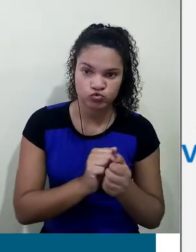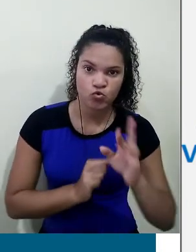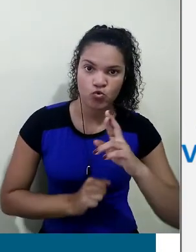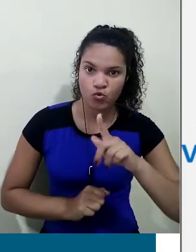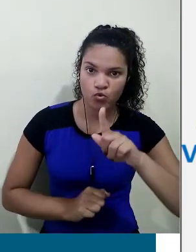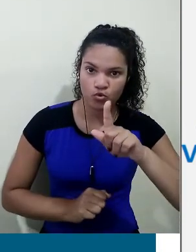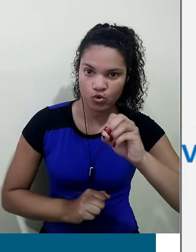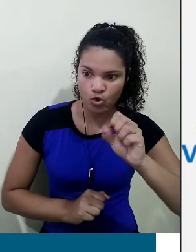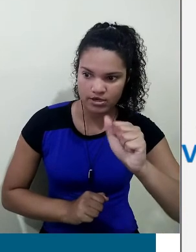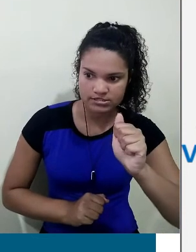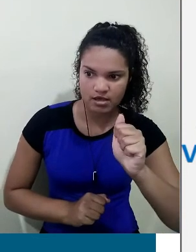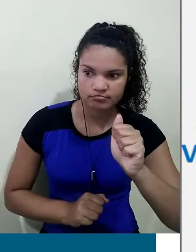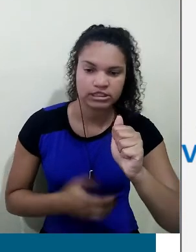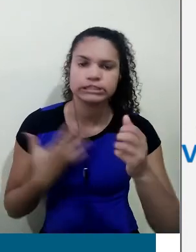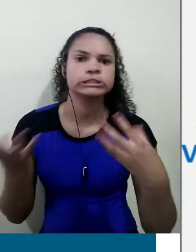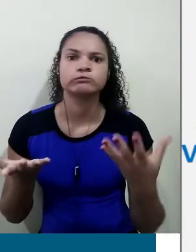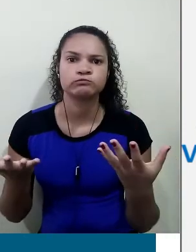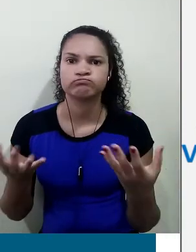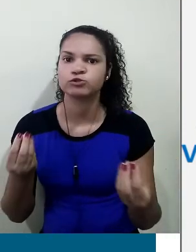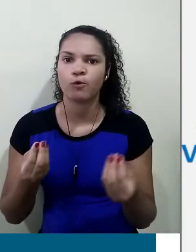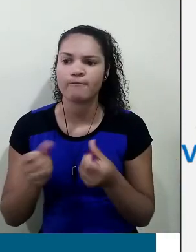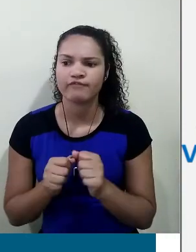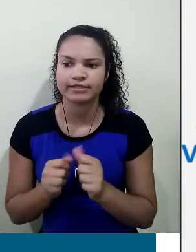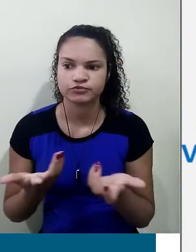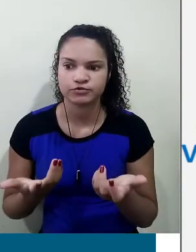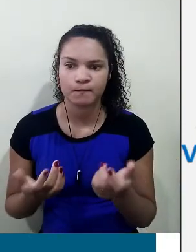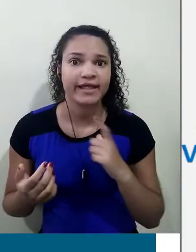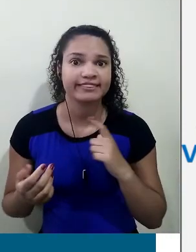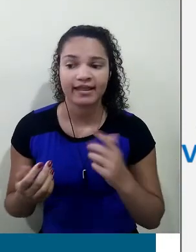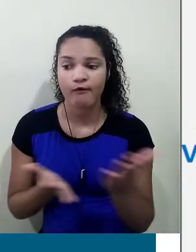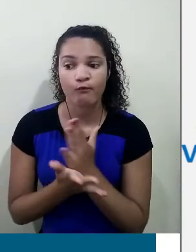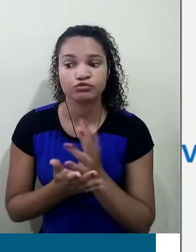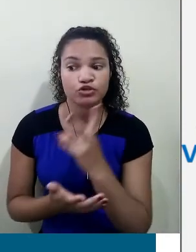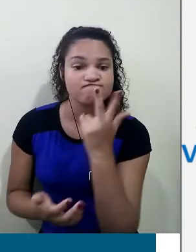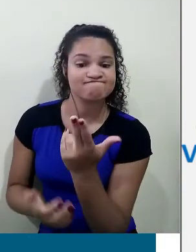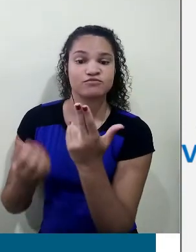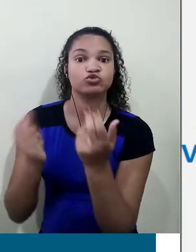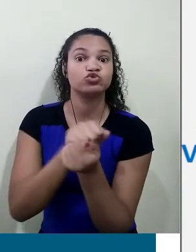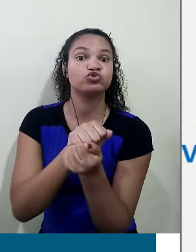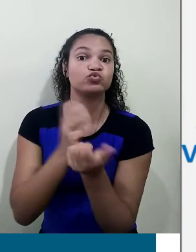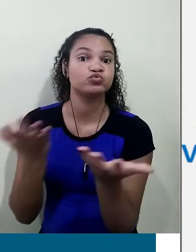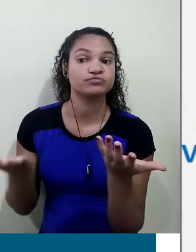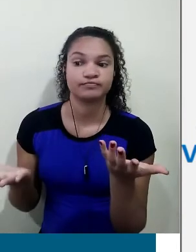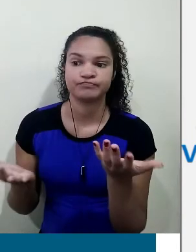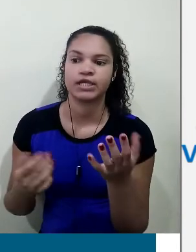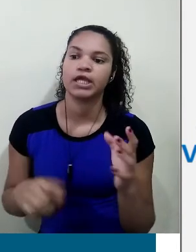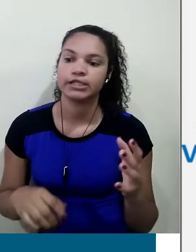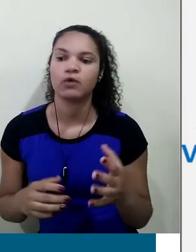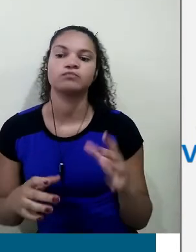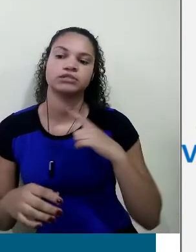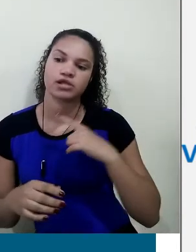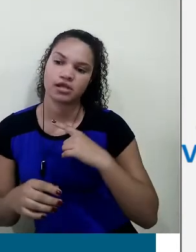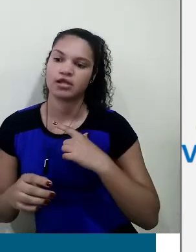são excludentes. E aí, para calcular essa probabilidade, nós vamos somar as probabilidades de A e